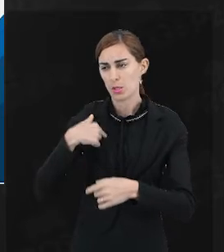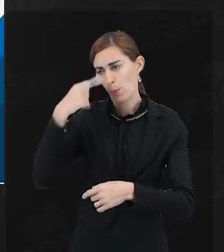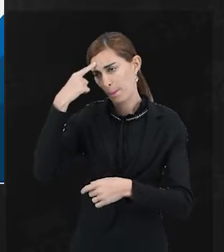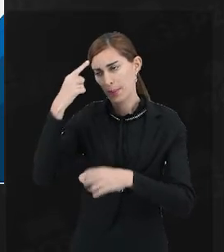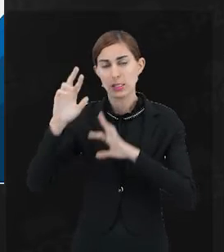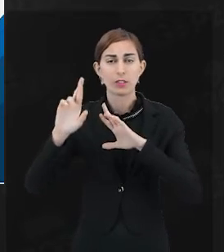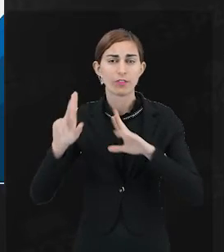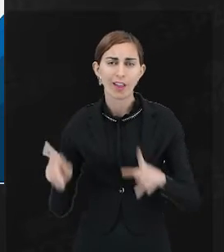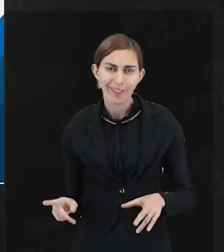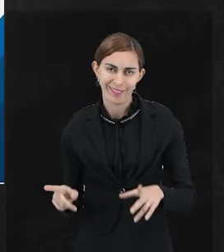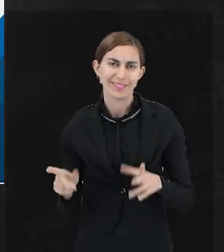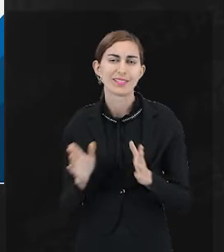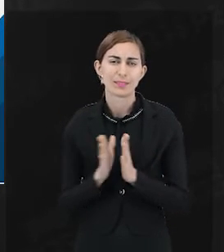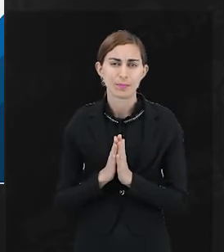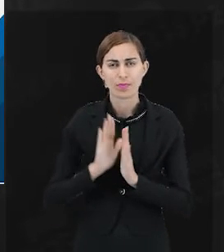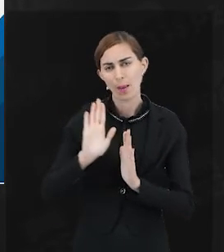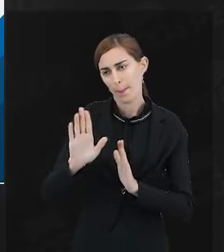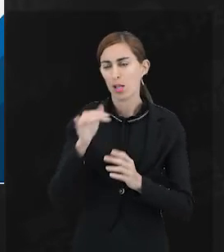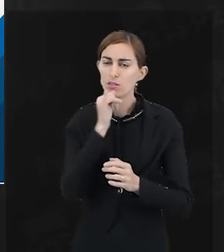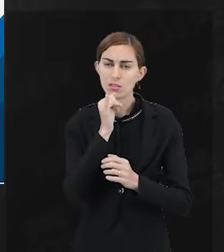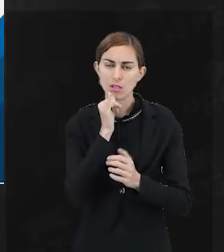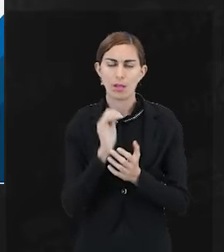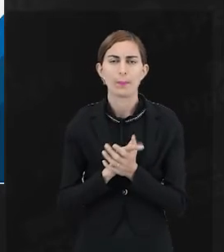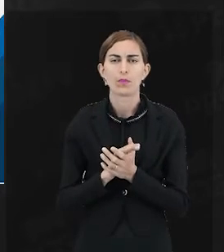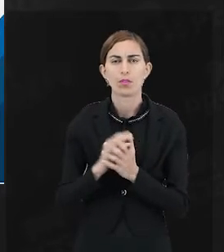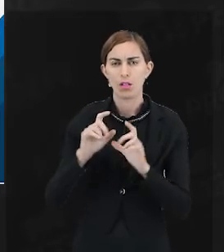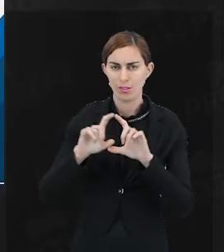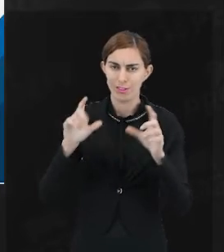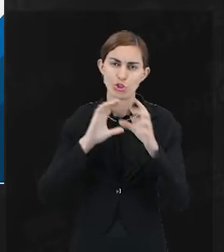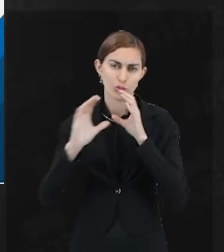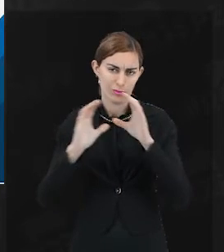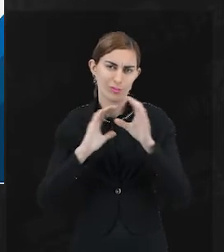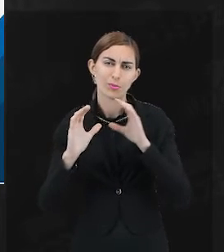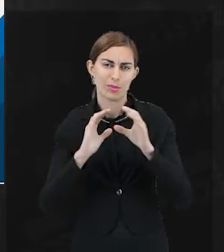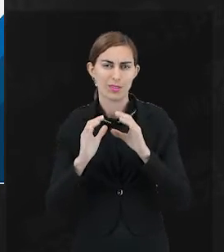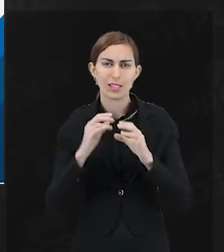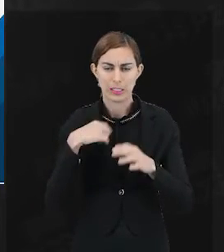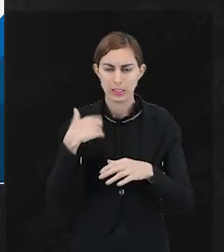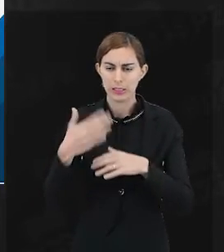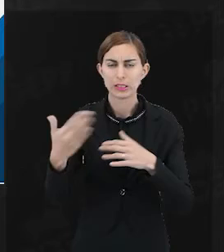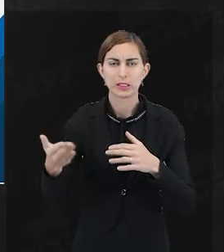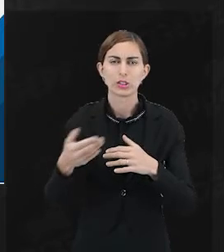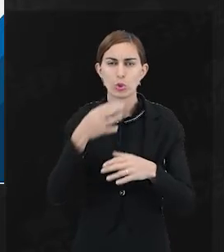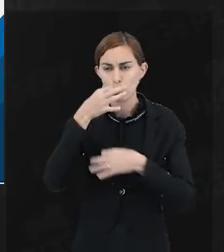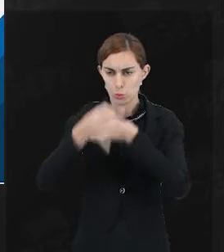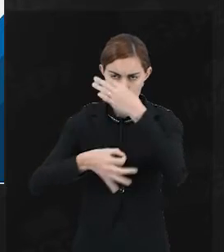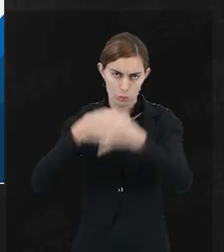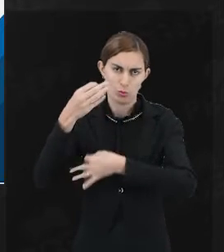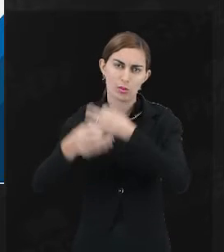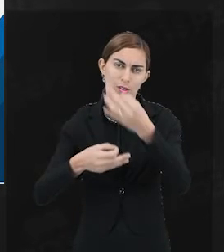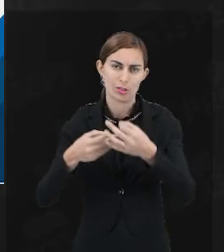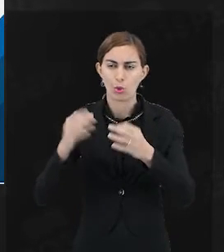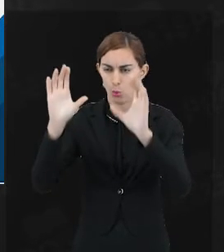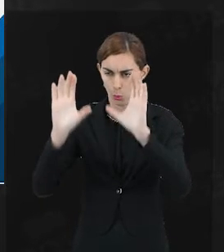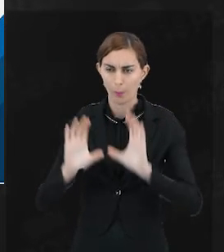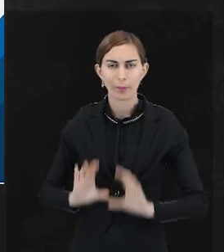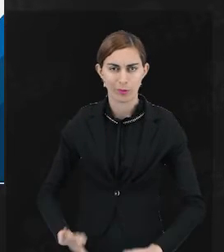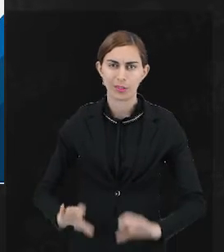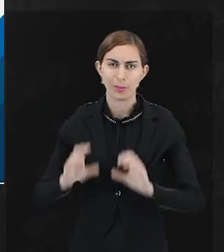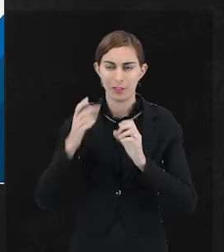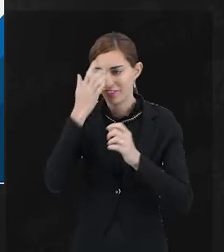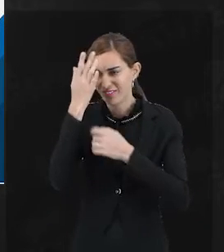penso diferente. Né? Ou, por exemplo, nesse estilo de comunicação há uma tendência maior a sugestões de comportamentos que